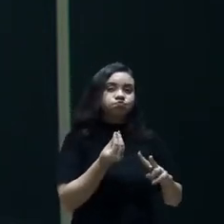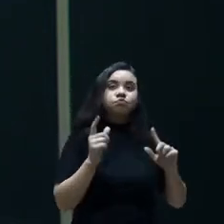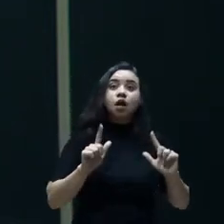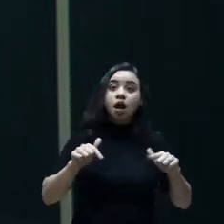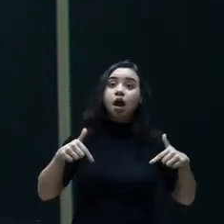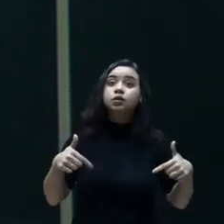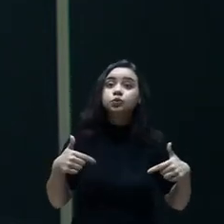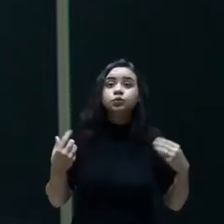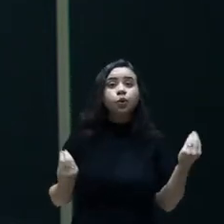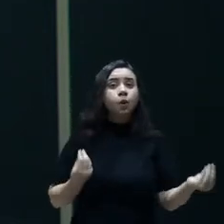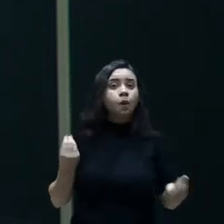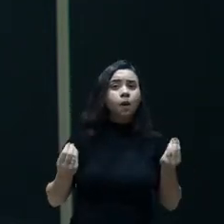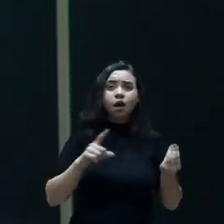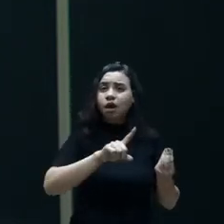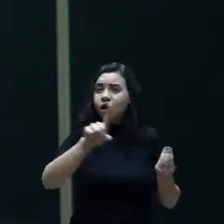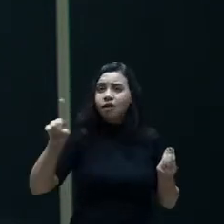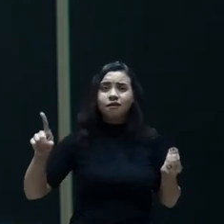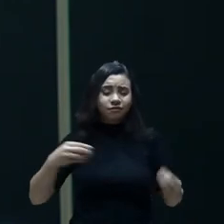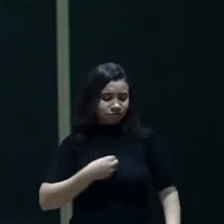Se você não está sendo sufocado por isso.